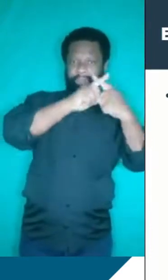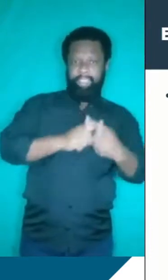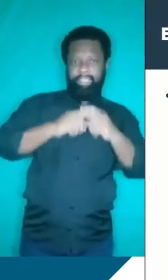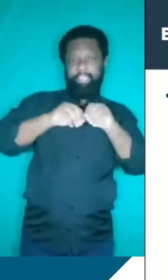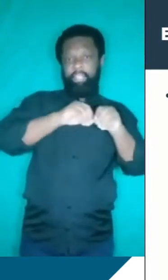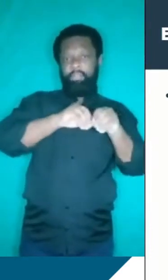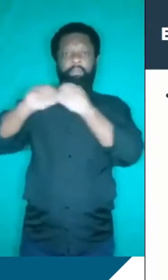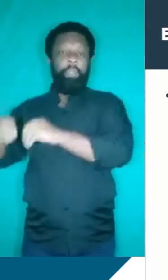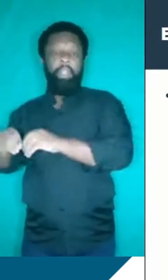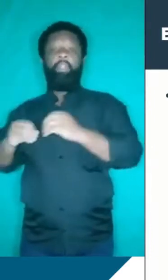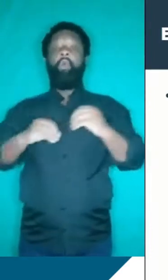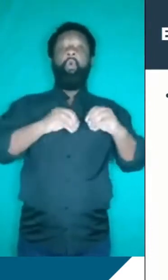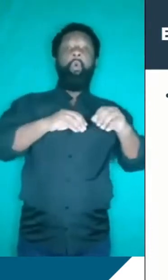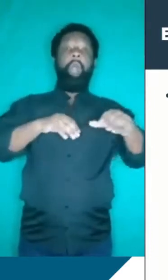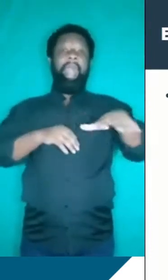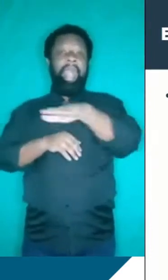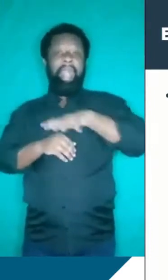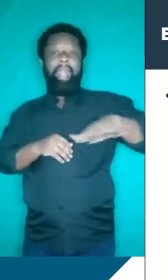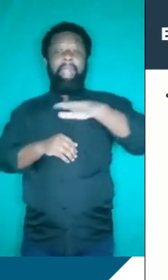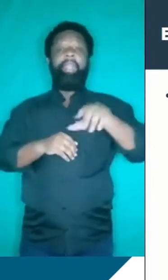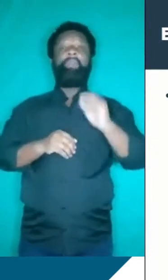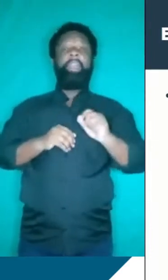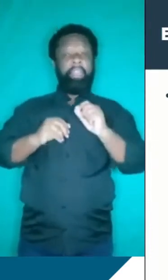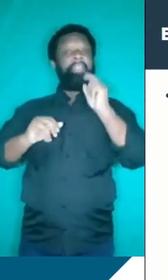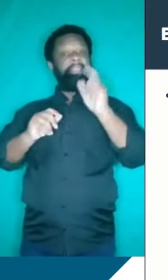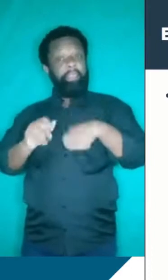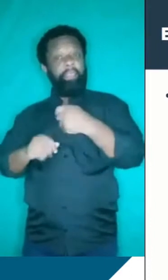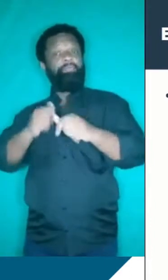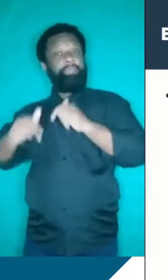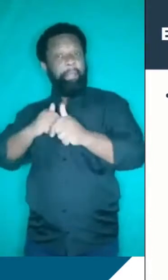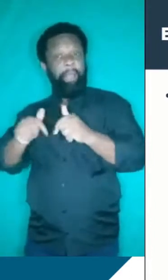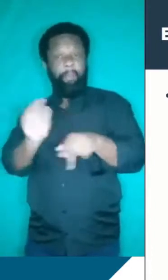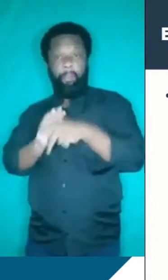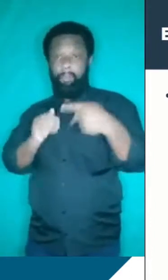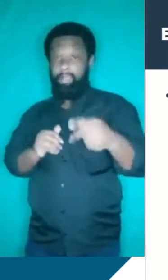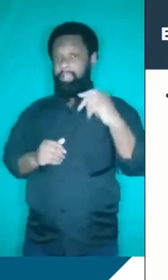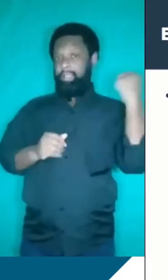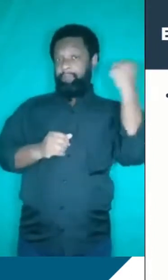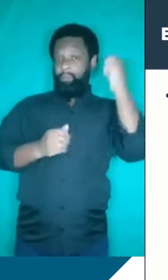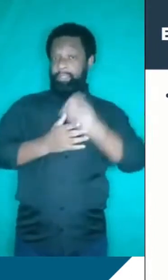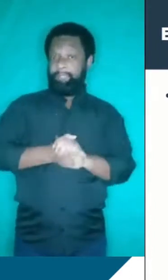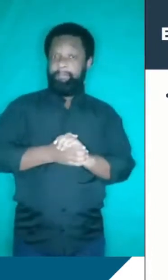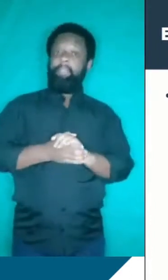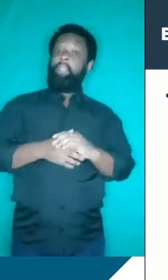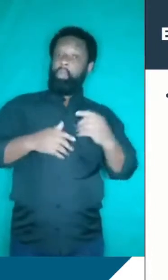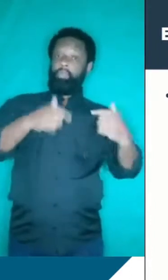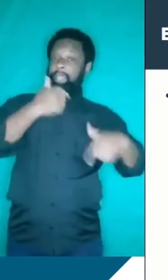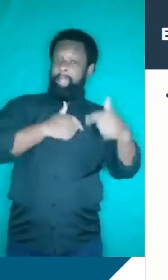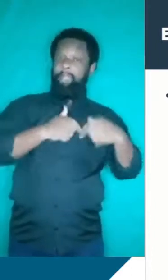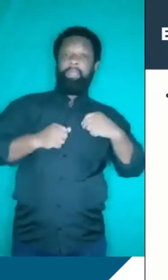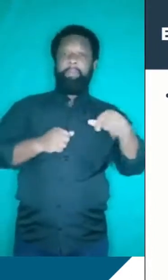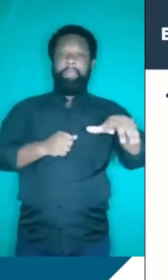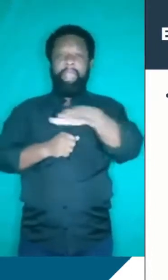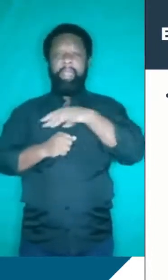a área desse gráfico resulta no trabalho realizado por essa força. Então, o trabalho da força elástica